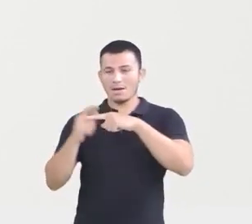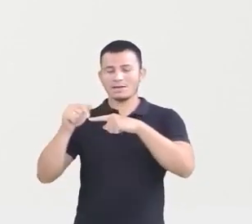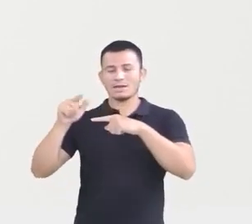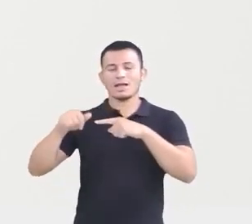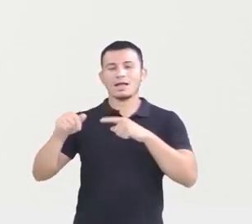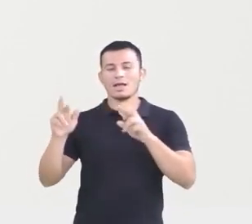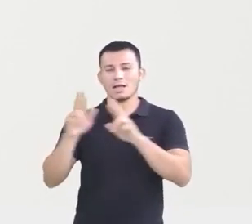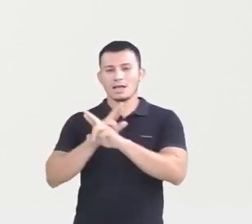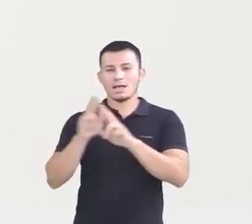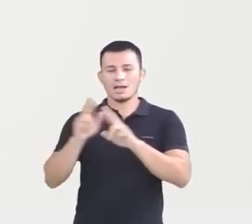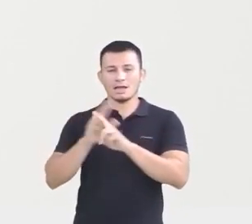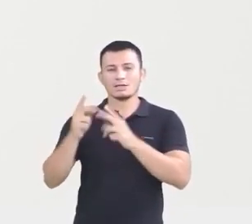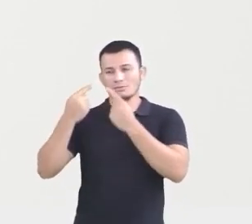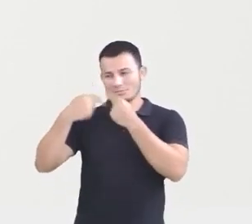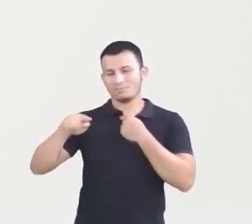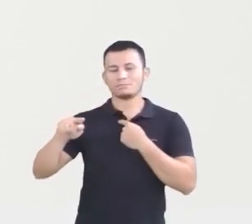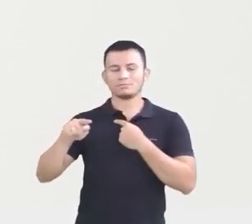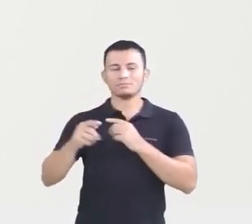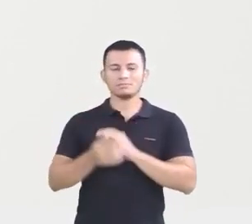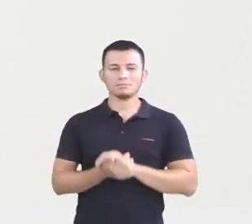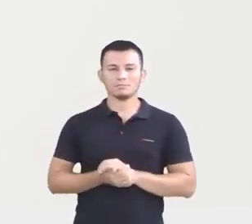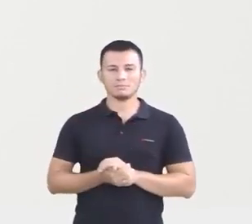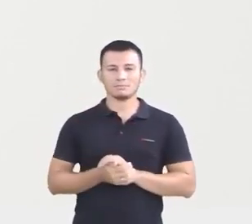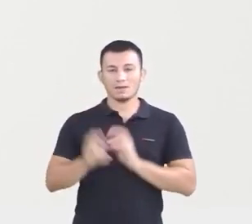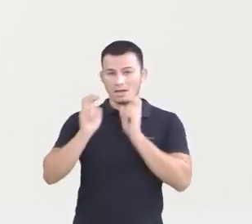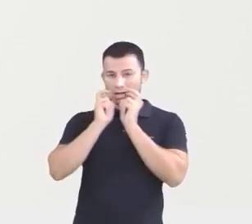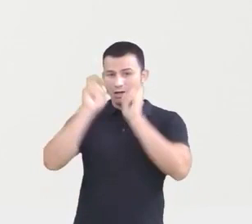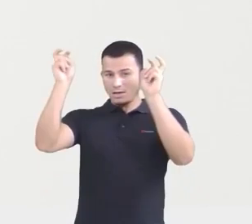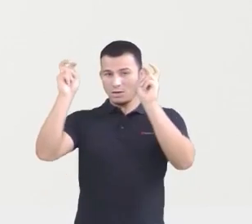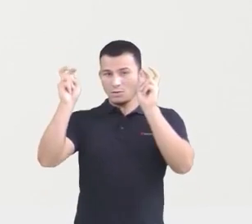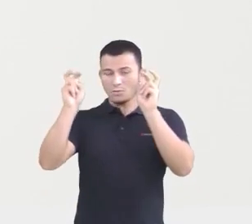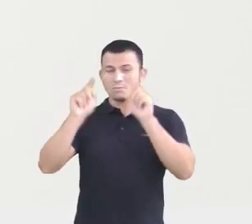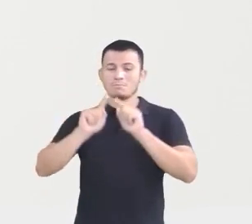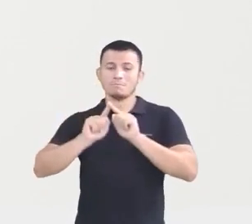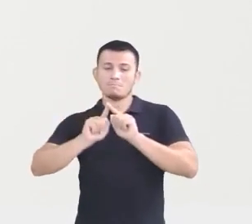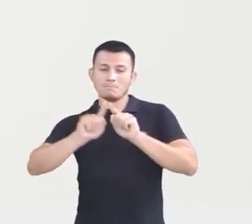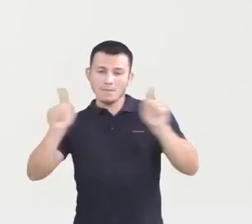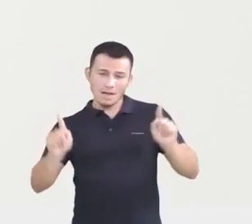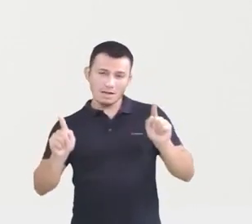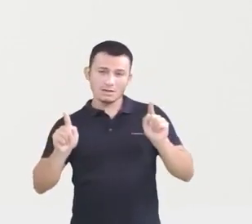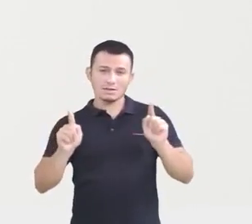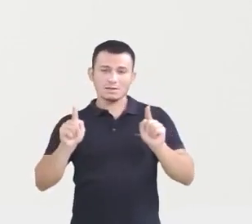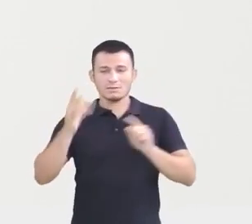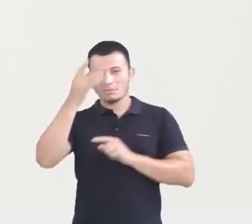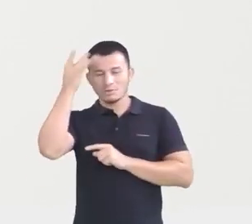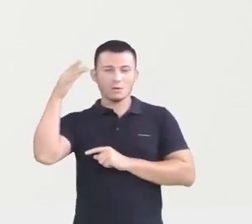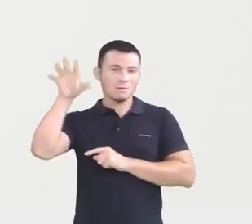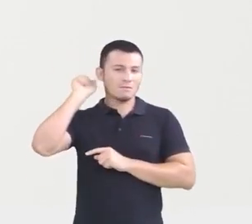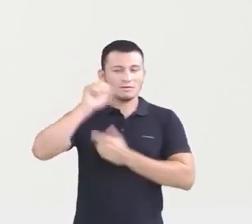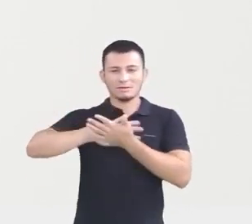relação de oposição. Ela gritou, mas ninguém conseguiu ouvir.